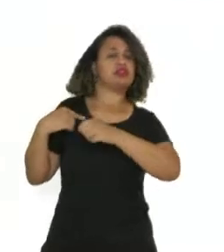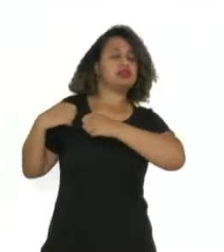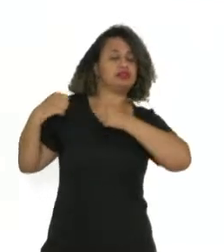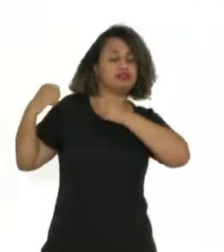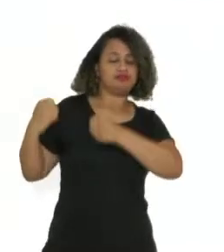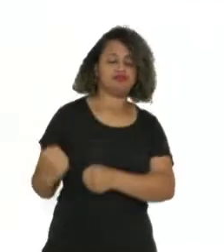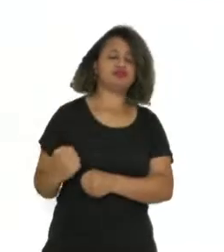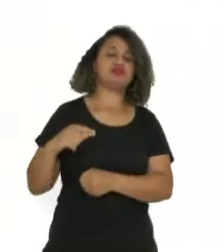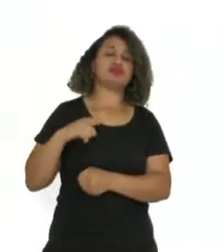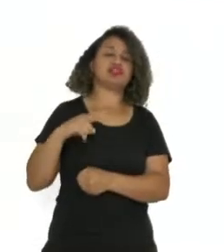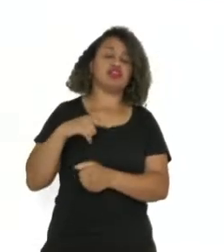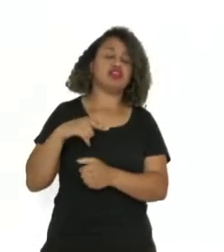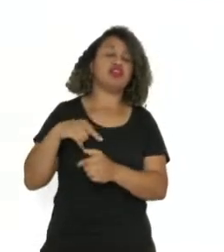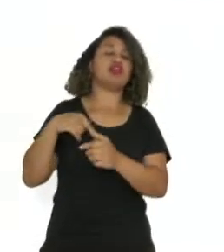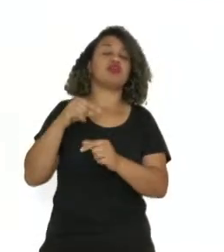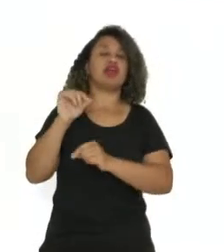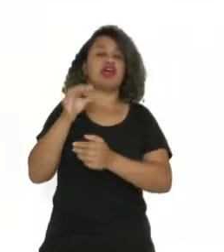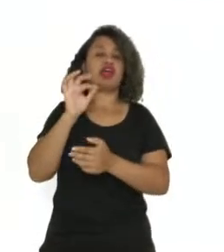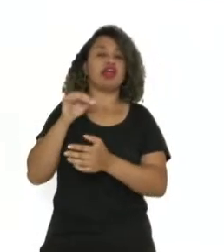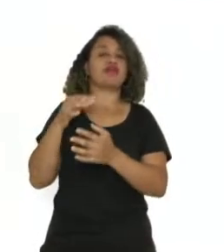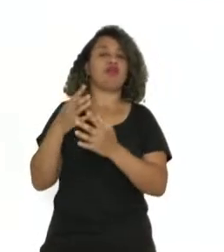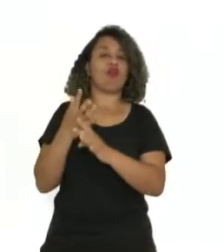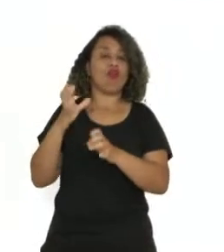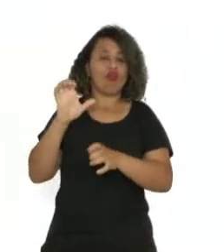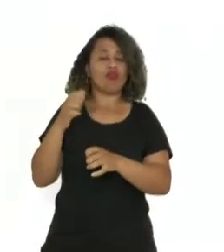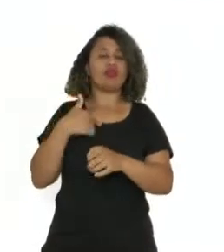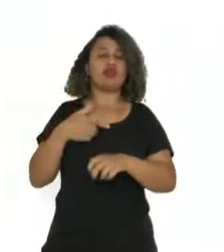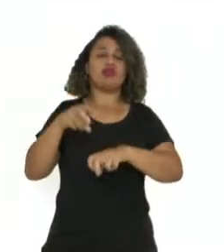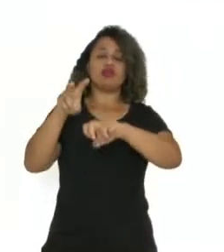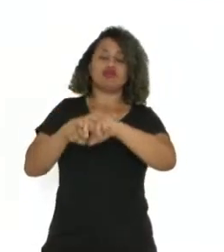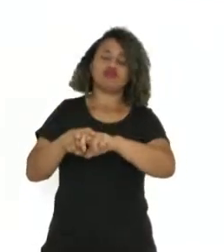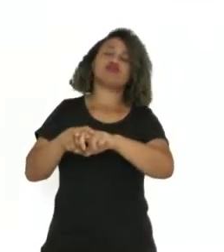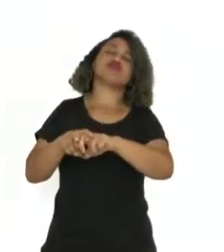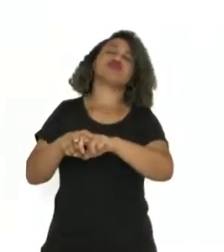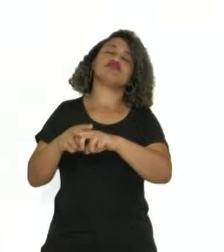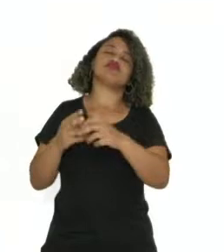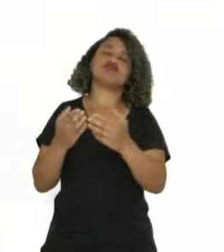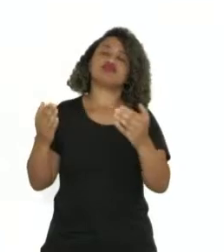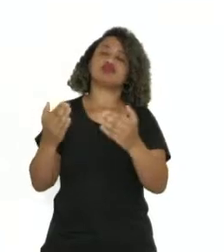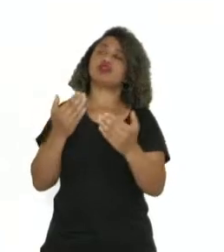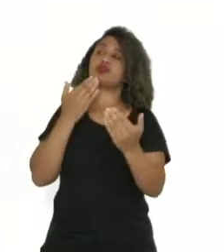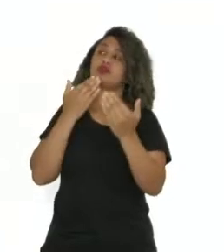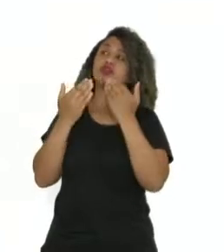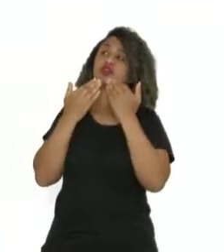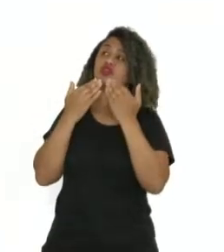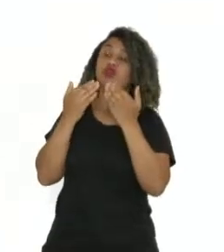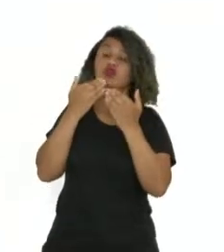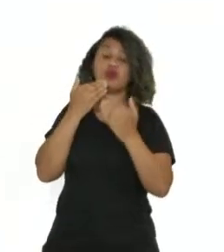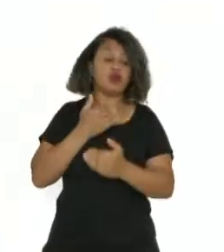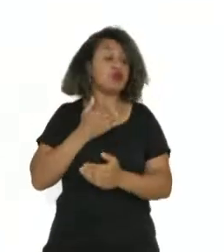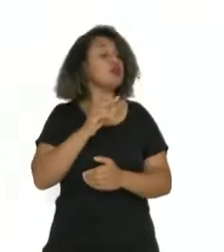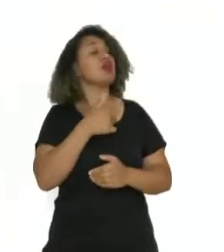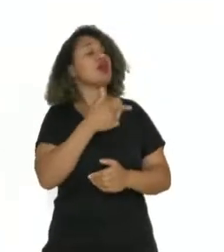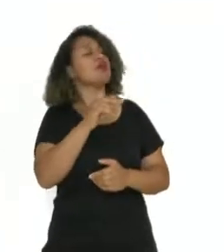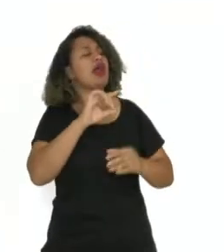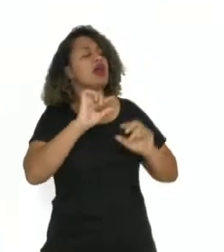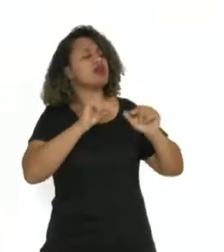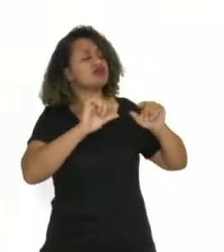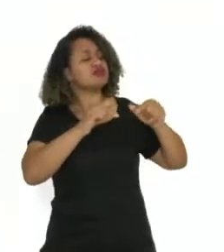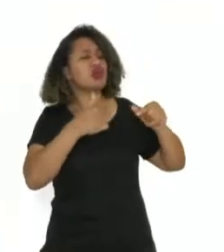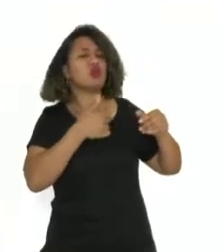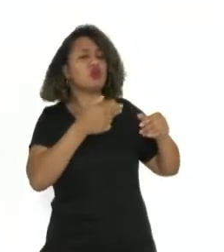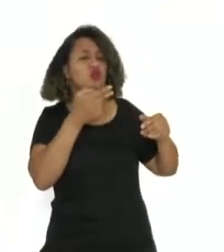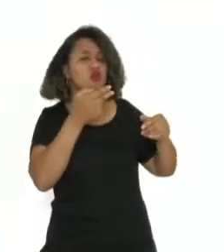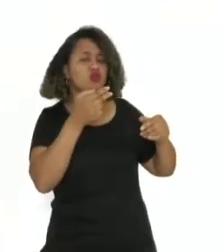de café vazia e sentou-se num degrau da escada da porta da cozinha. Pediu-me que fosse buscar o rolo de fumo de corda que ia